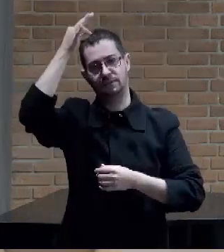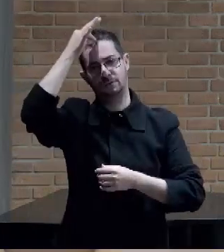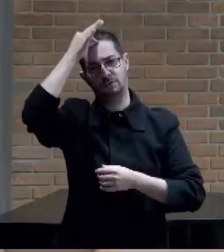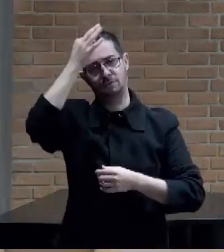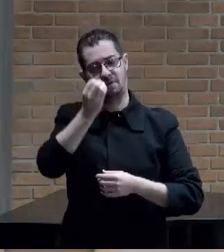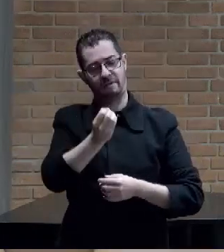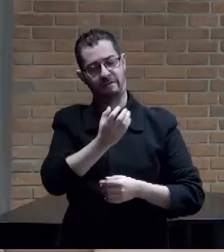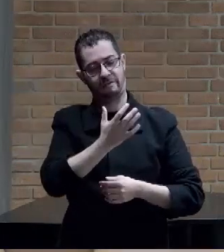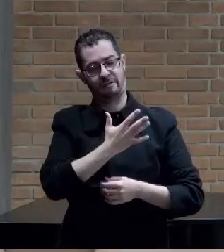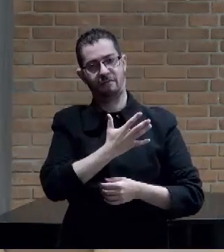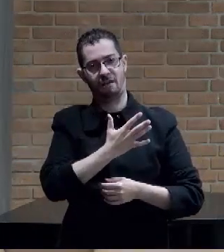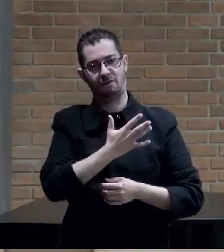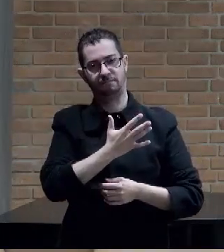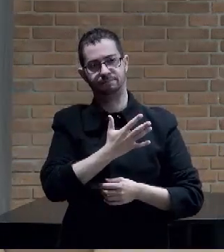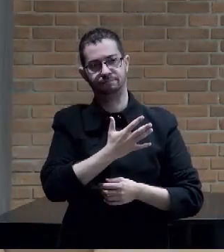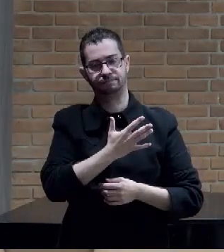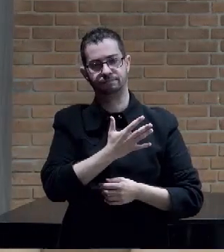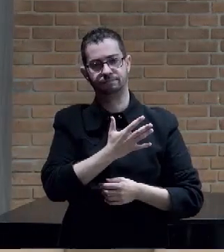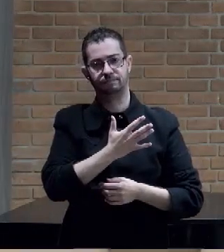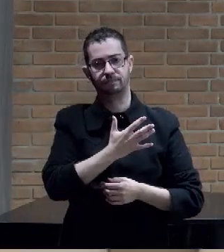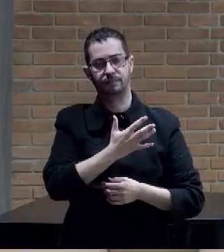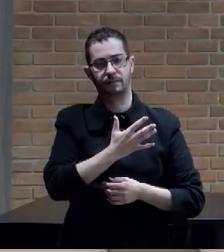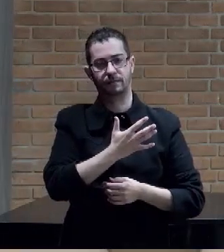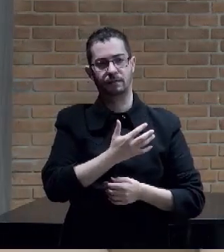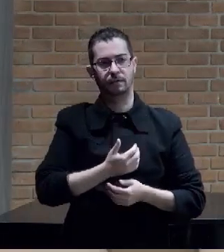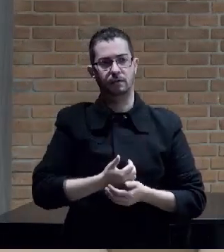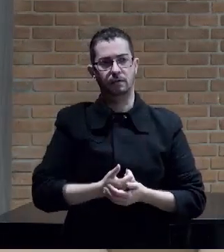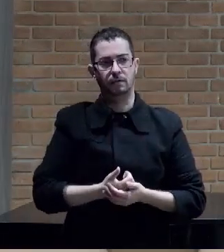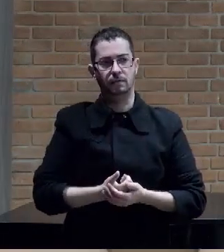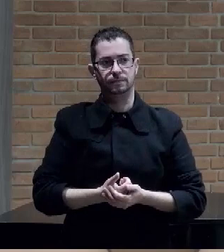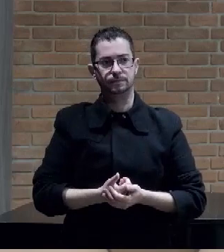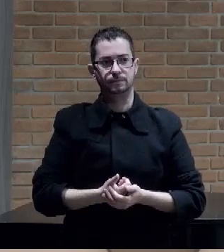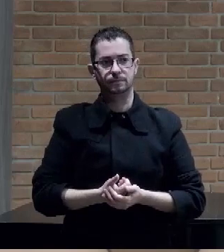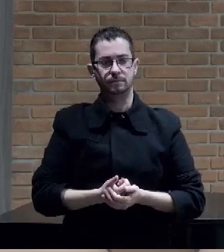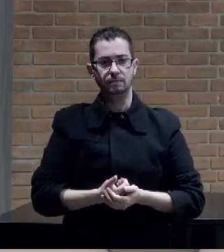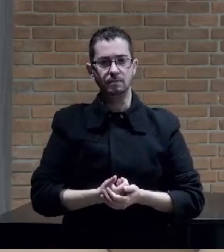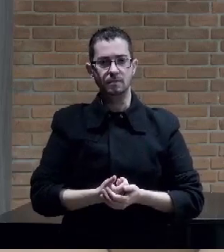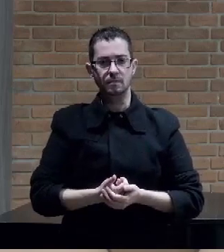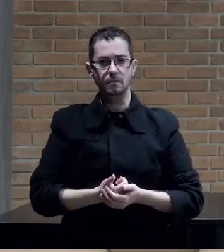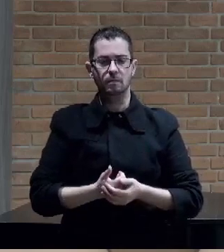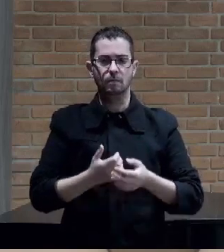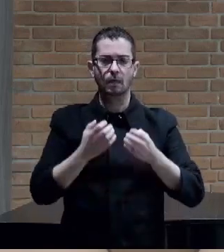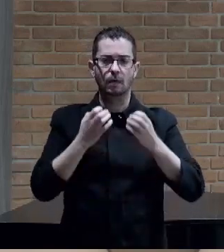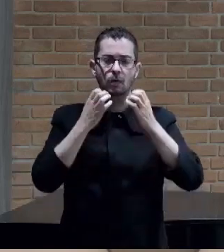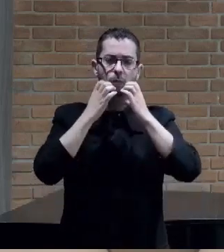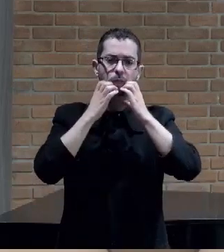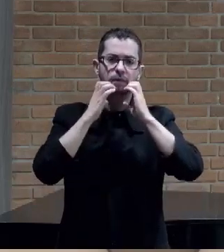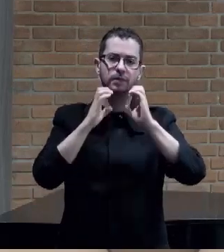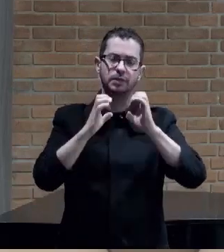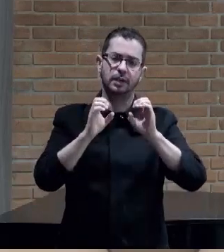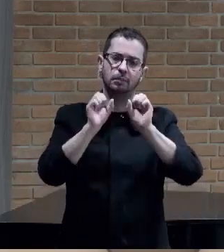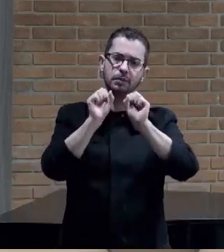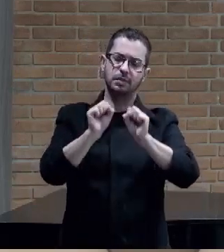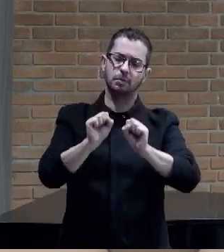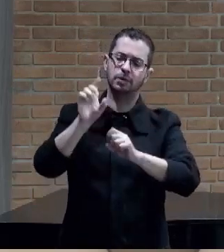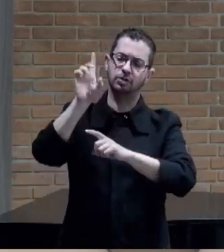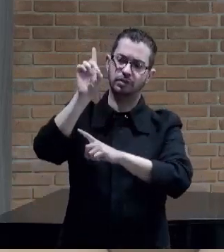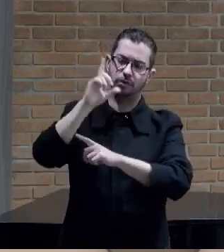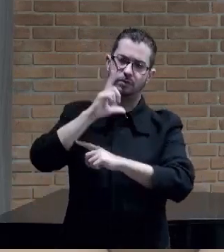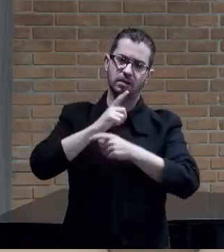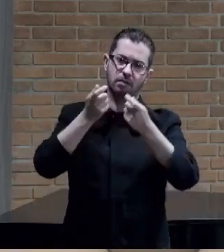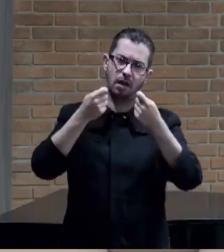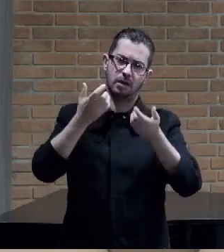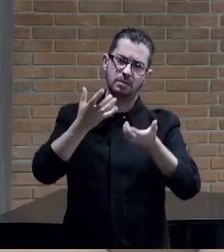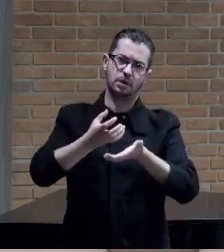coração. Então, concluindo, o Evangelho, por ser o poder de Deus para a salvação